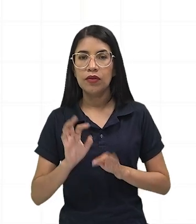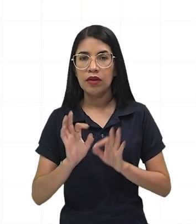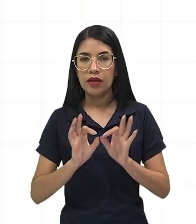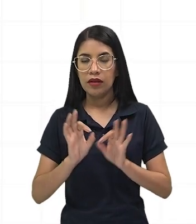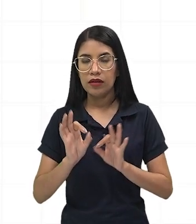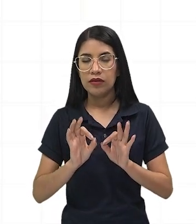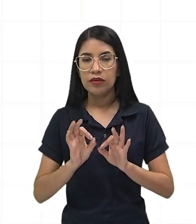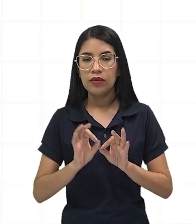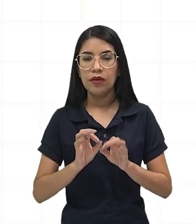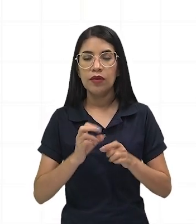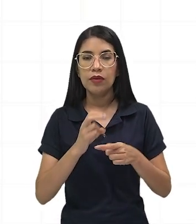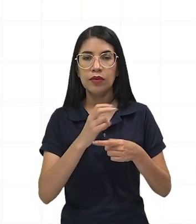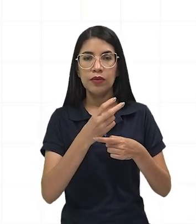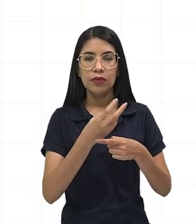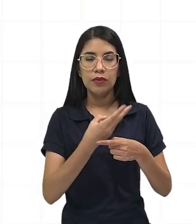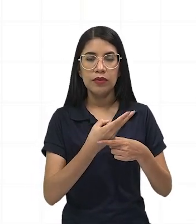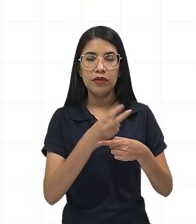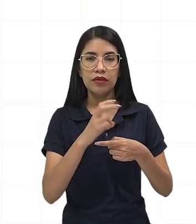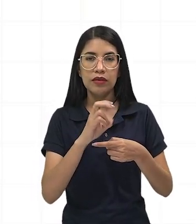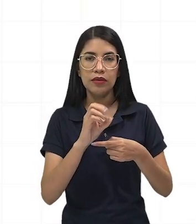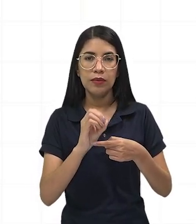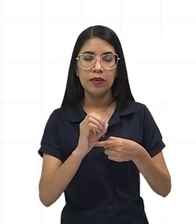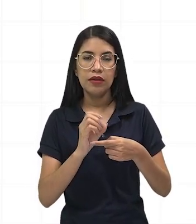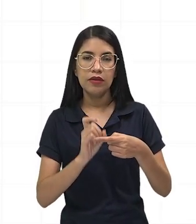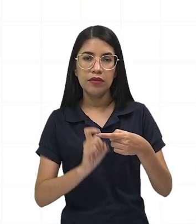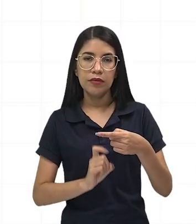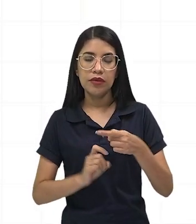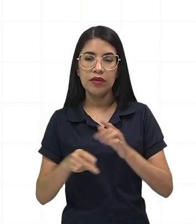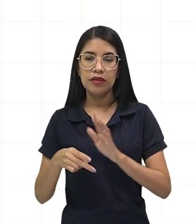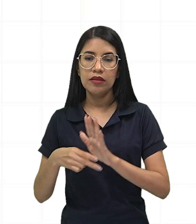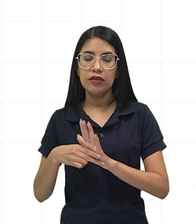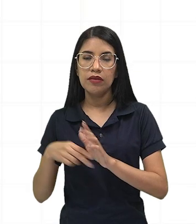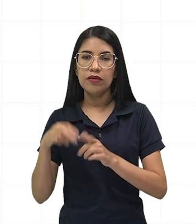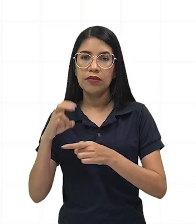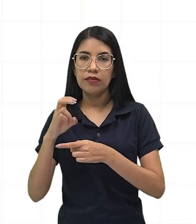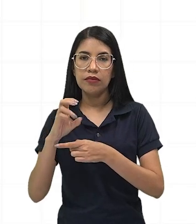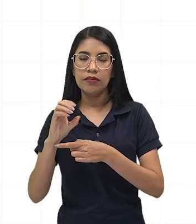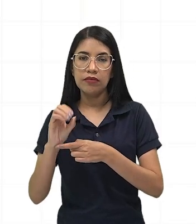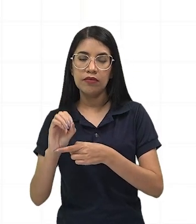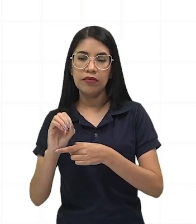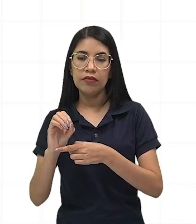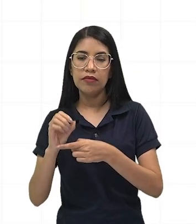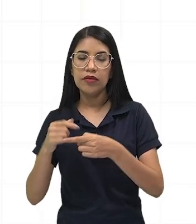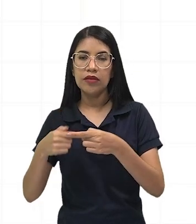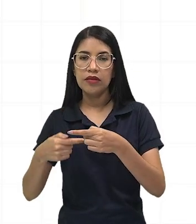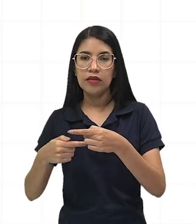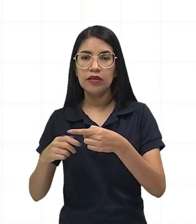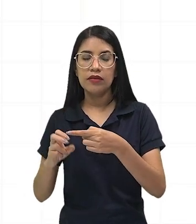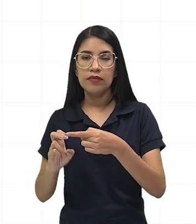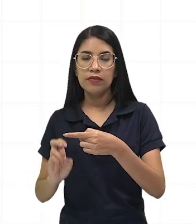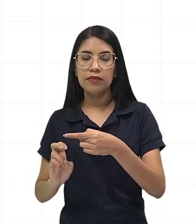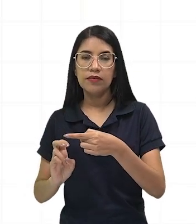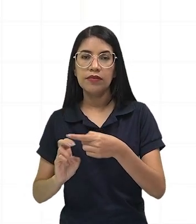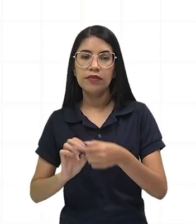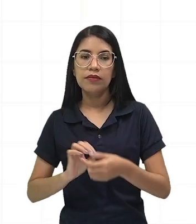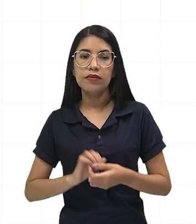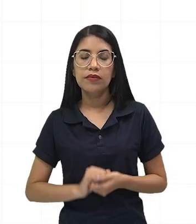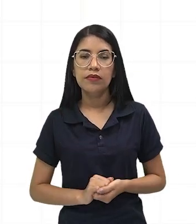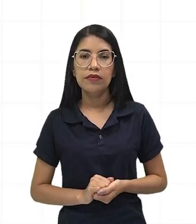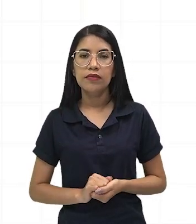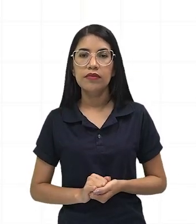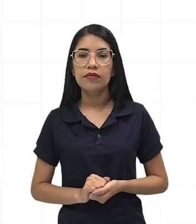vê, ó, olha aí, por isso que ficou desse jeito. 250 está para x, assim como 50 está